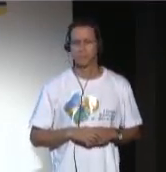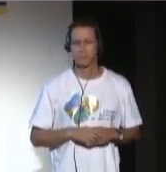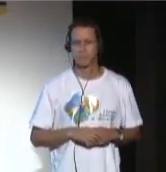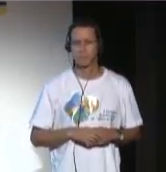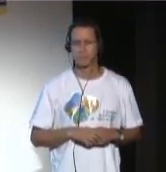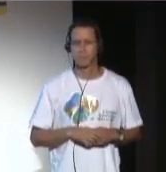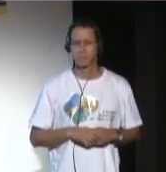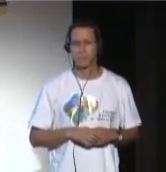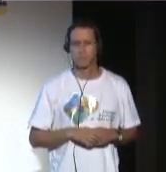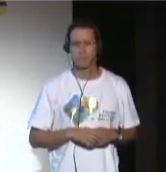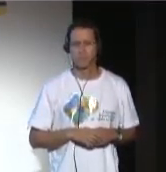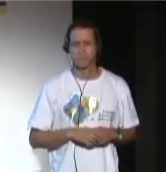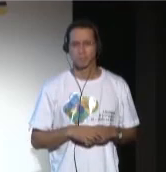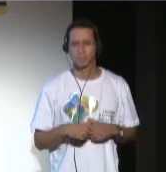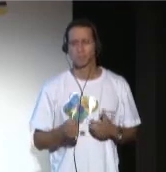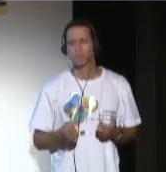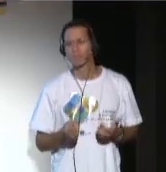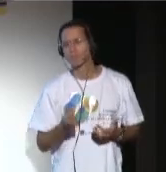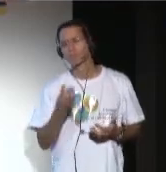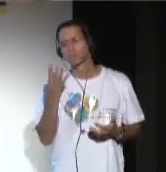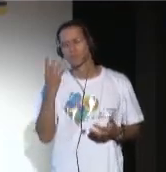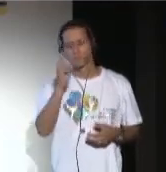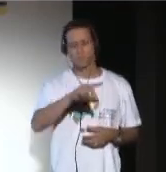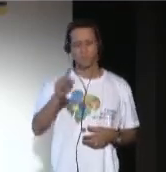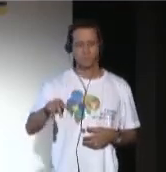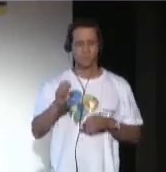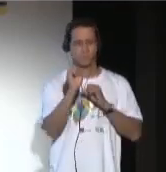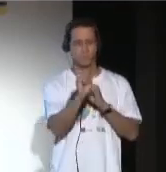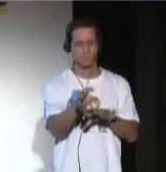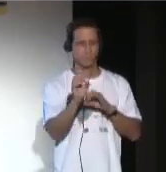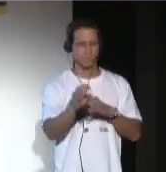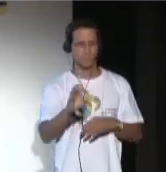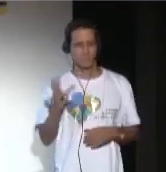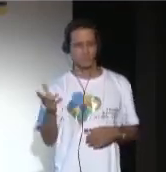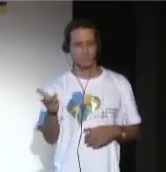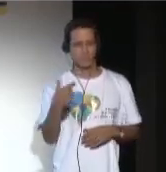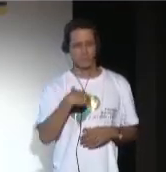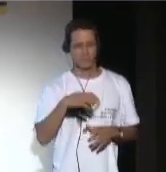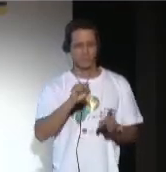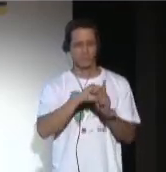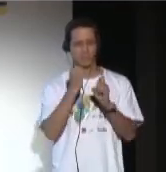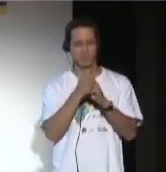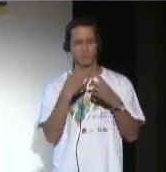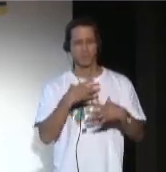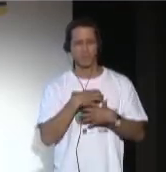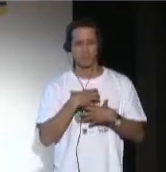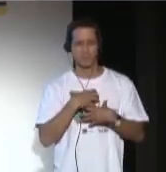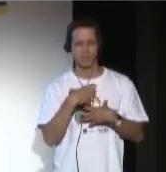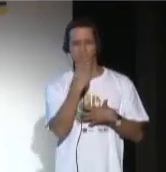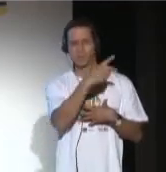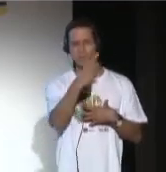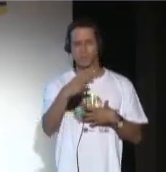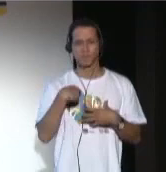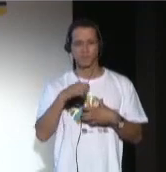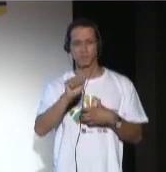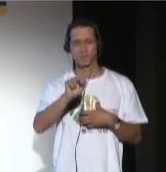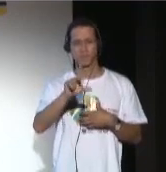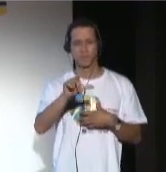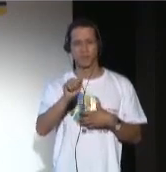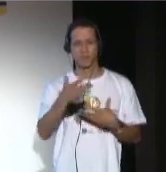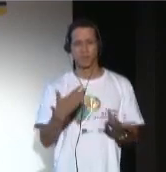Ou seja, quanto o professor ensinou as habilidades socioemocionais em suas aulas. Tudo isso vai